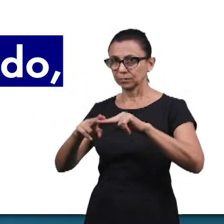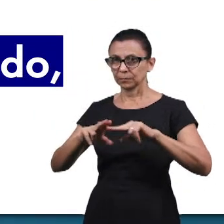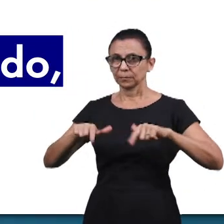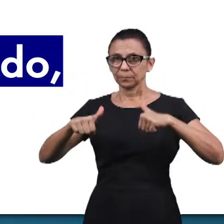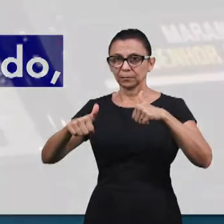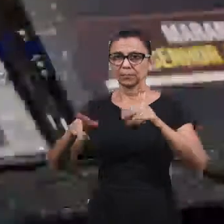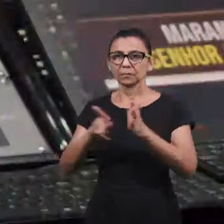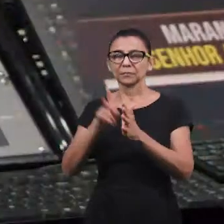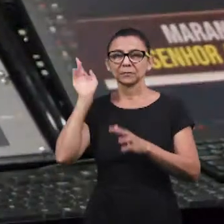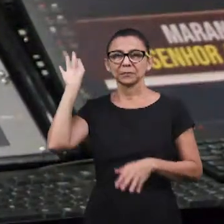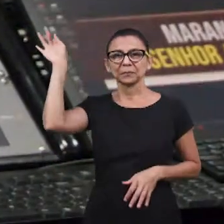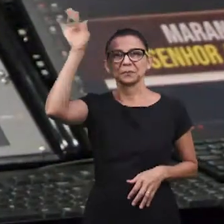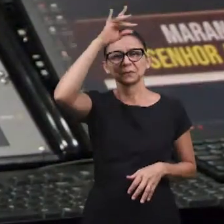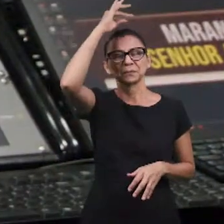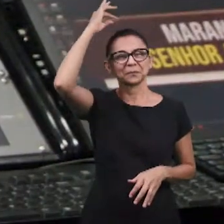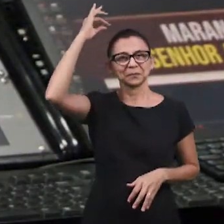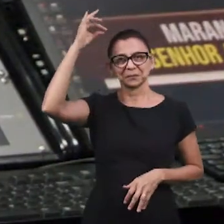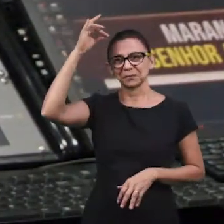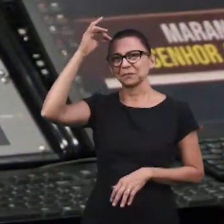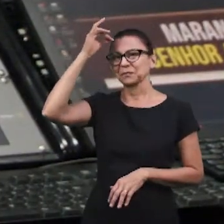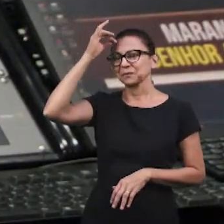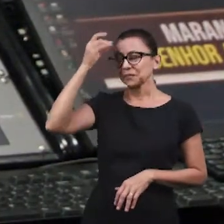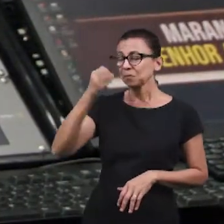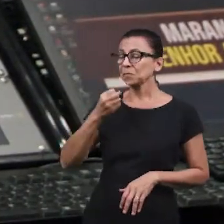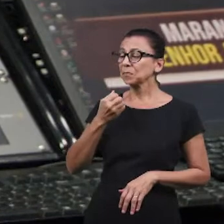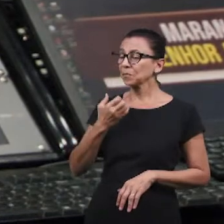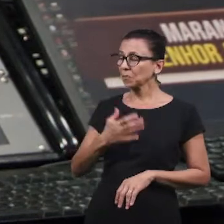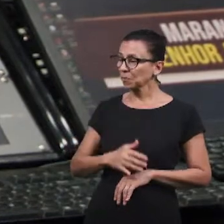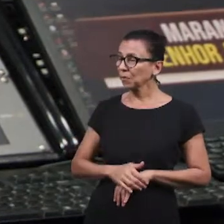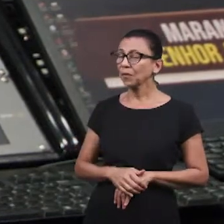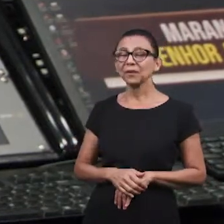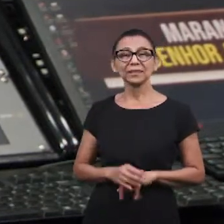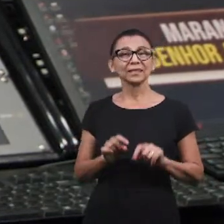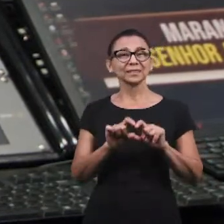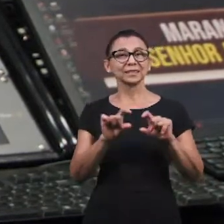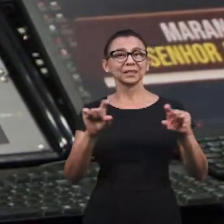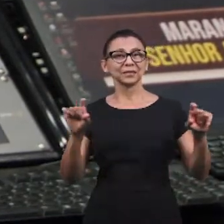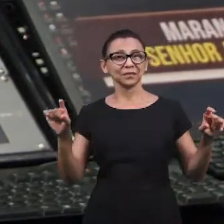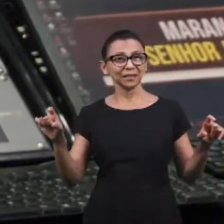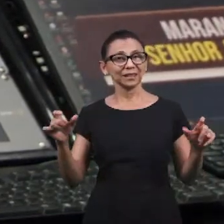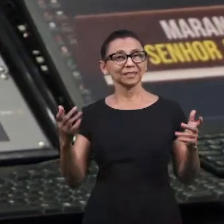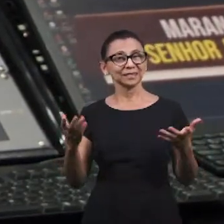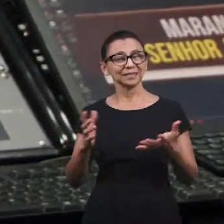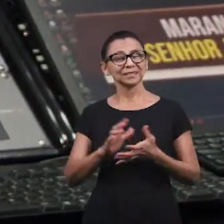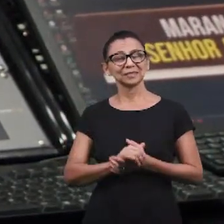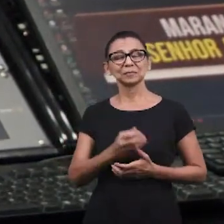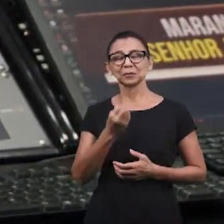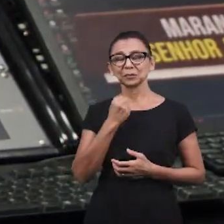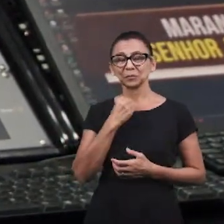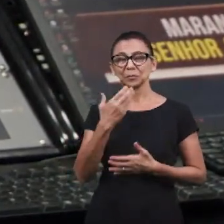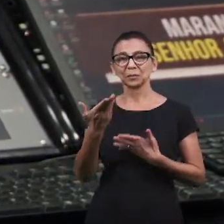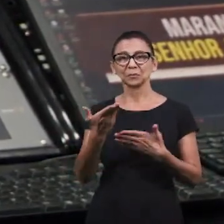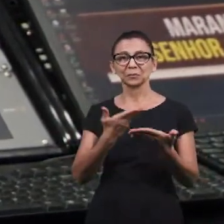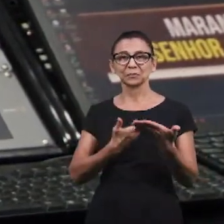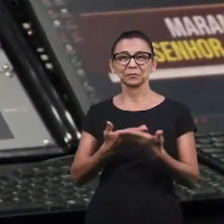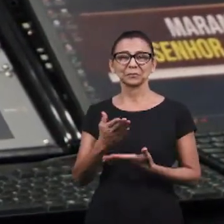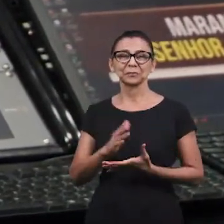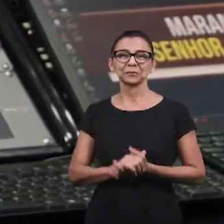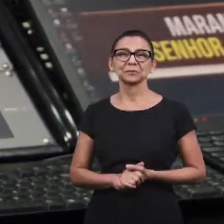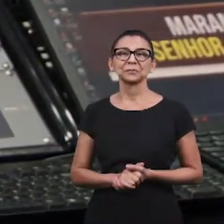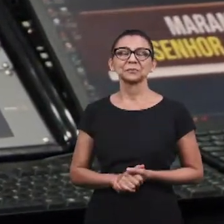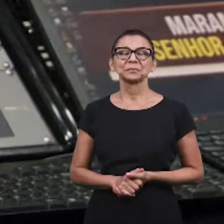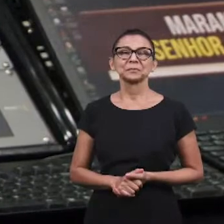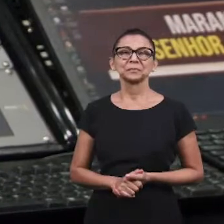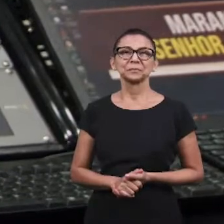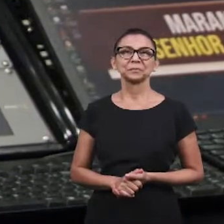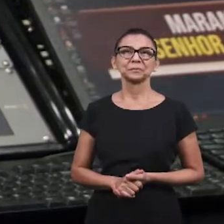Espírito Santo. Que bom esta frase, escrita pelo nosso irmão Fabrício de Torino, lá na Itália, ao norte